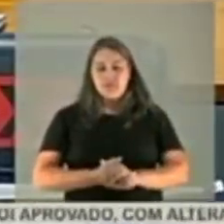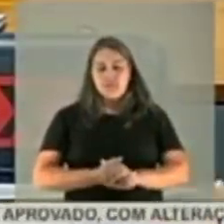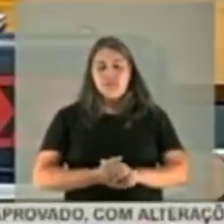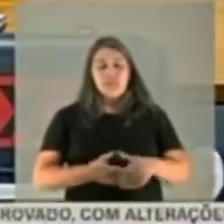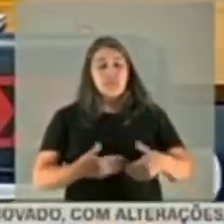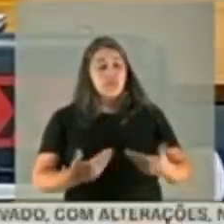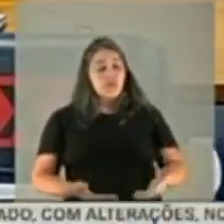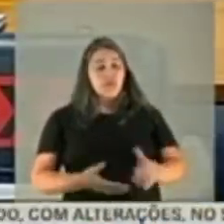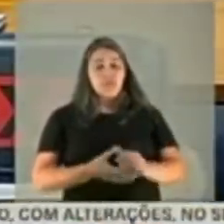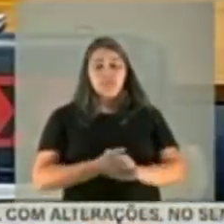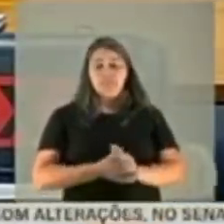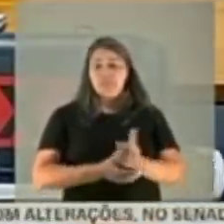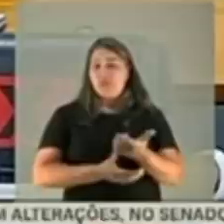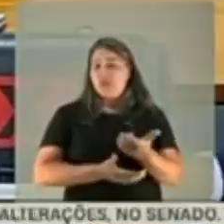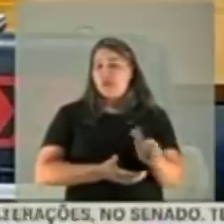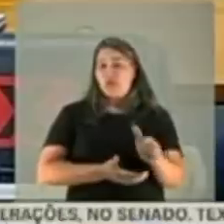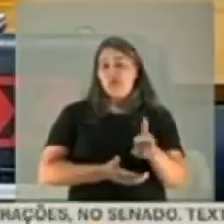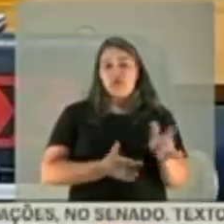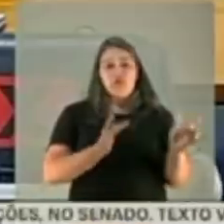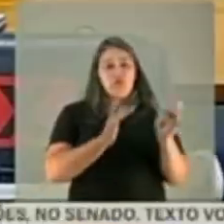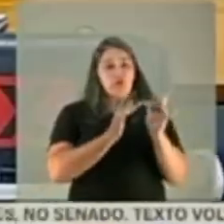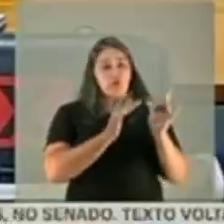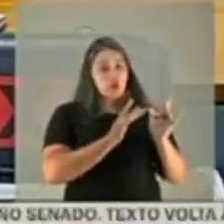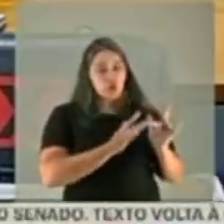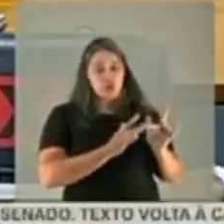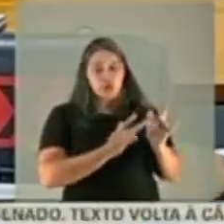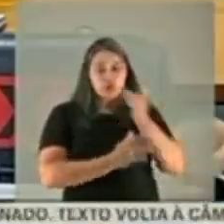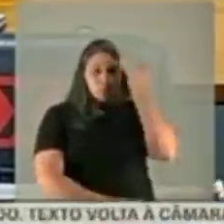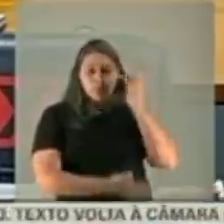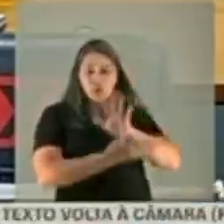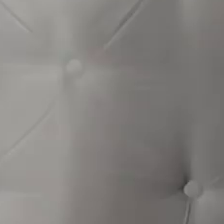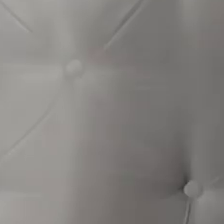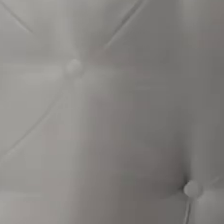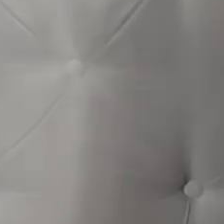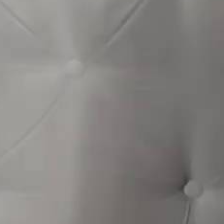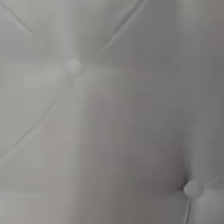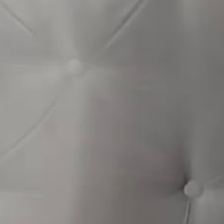Excelência, não tive contato com ninguém do governo.